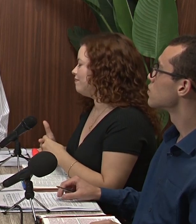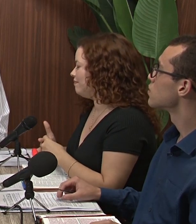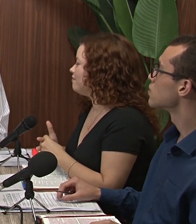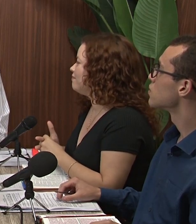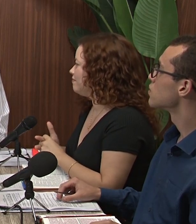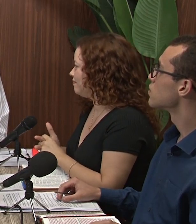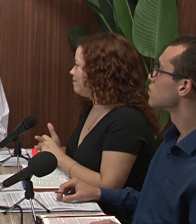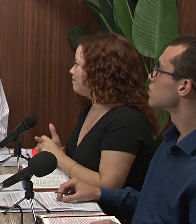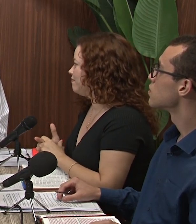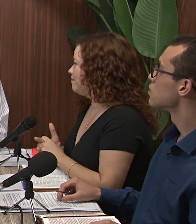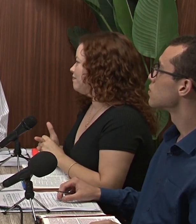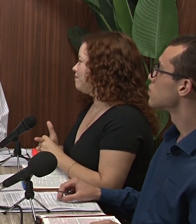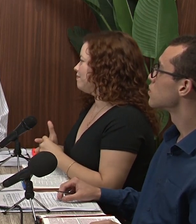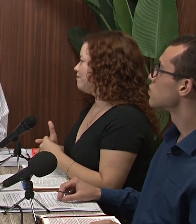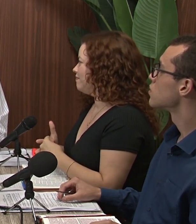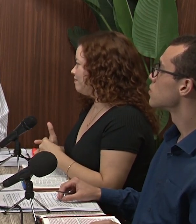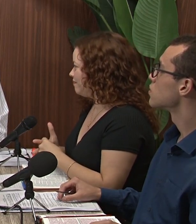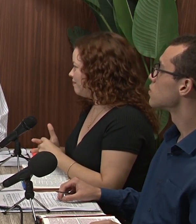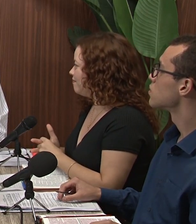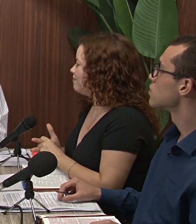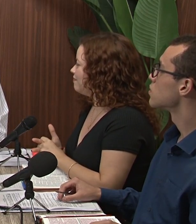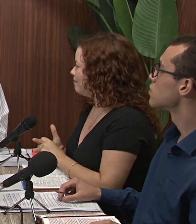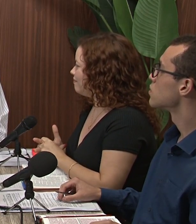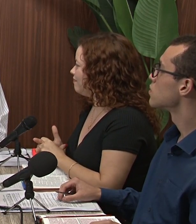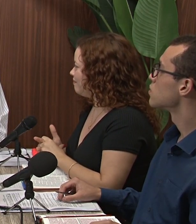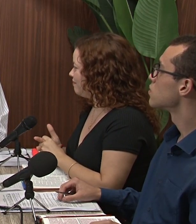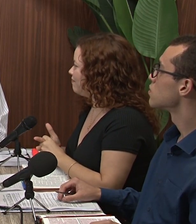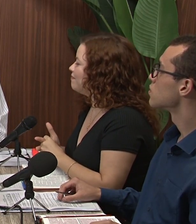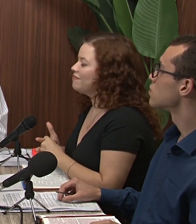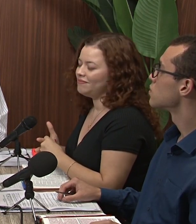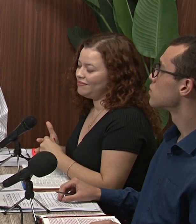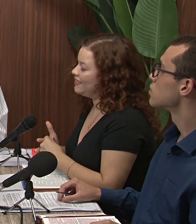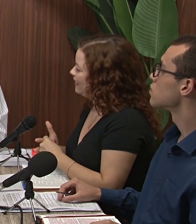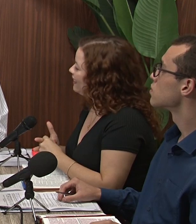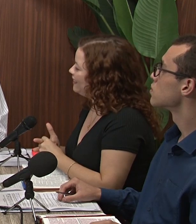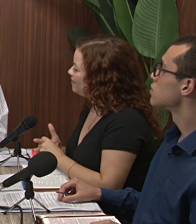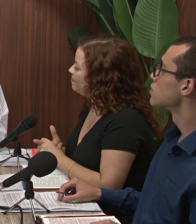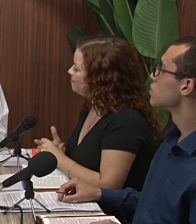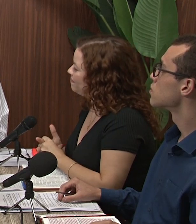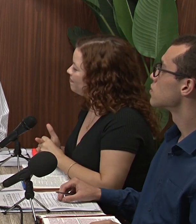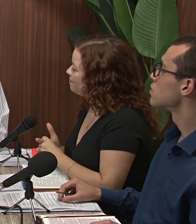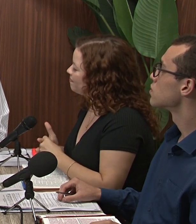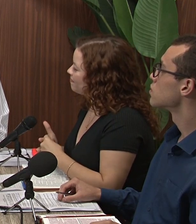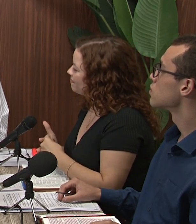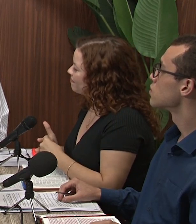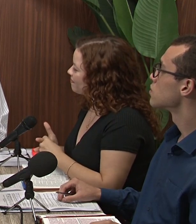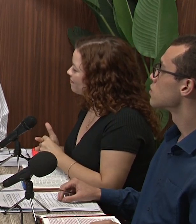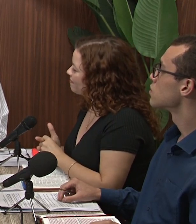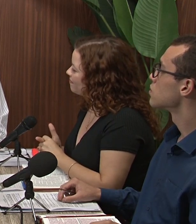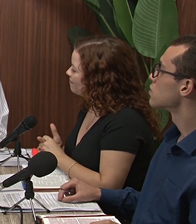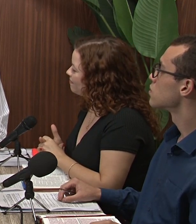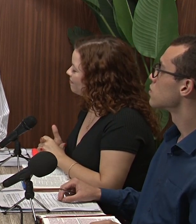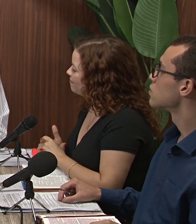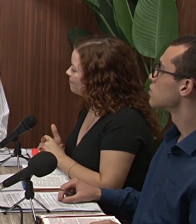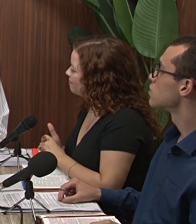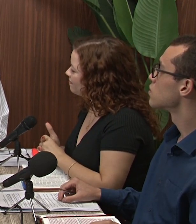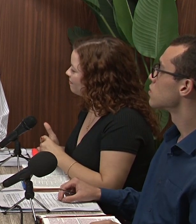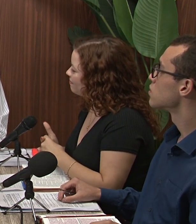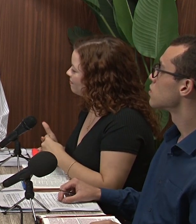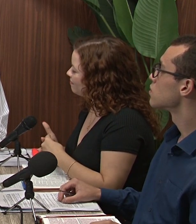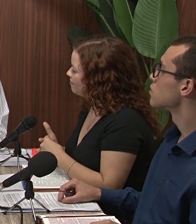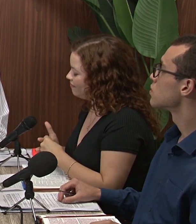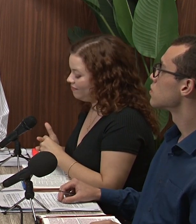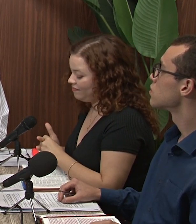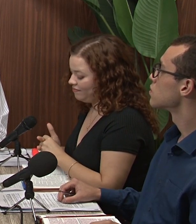crianças, Isabelle, porque já temos aí os pais que fazem. Sim. Nós vamos ver o vídeo